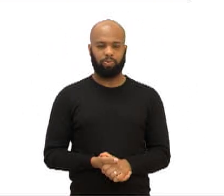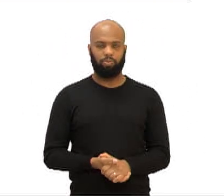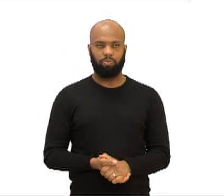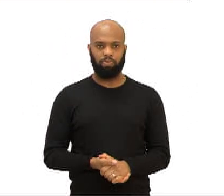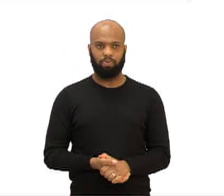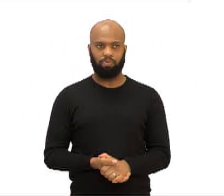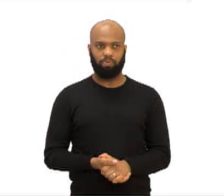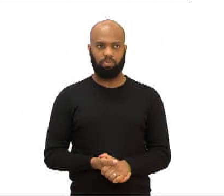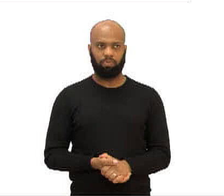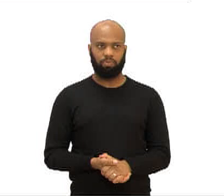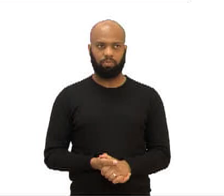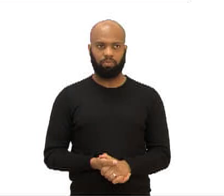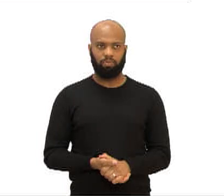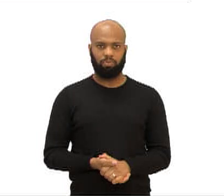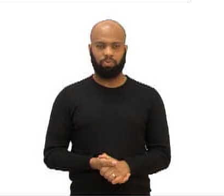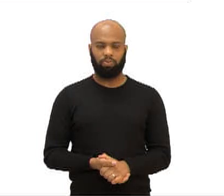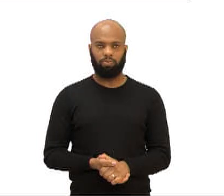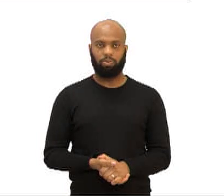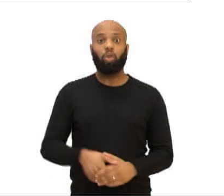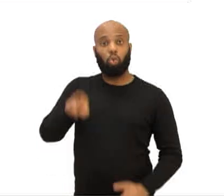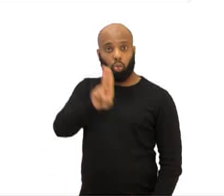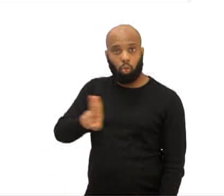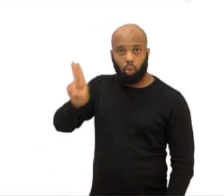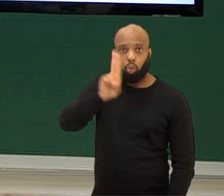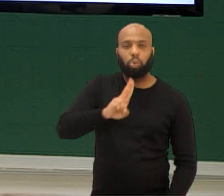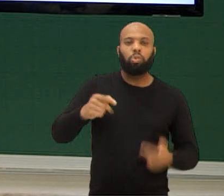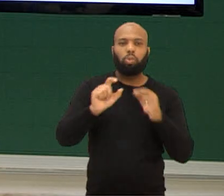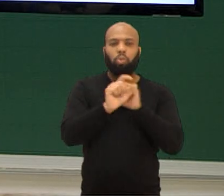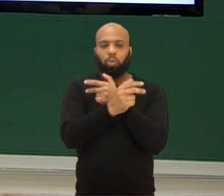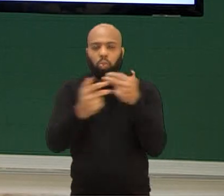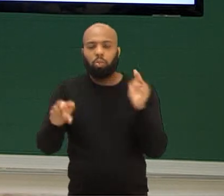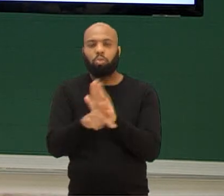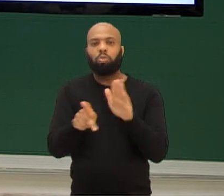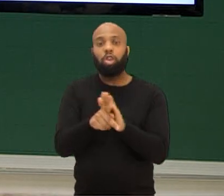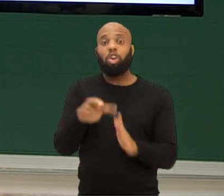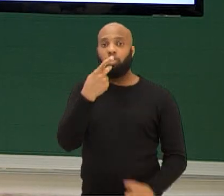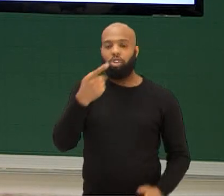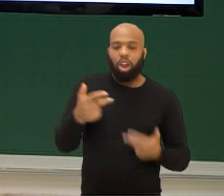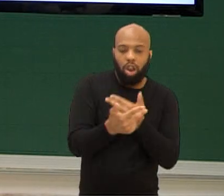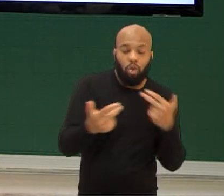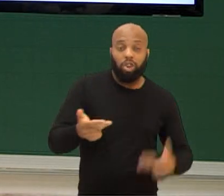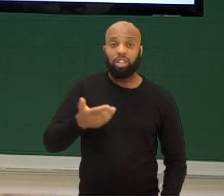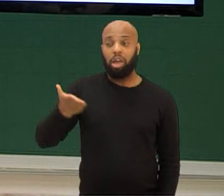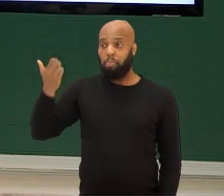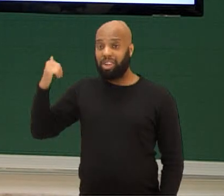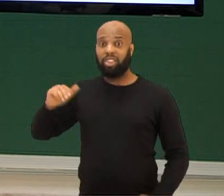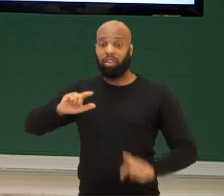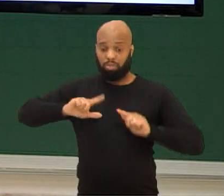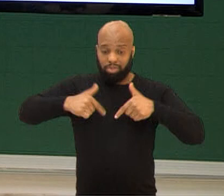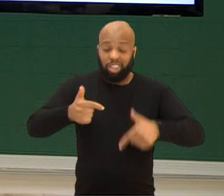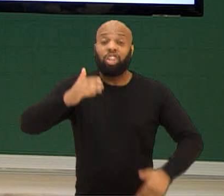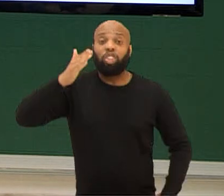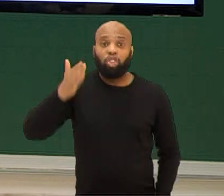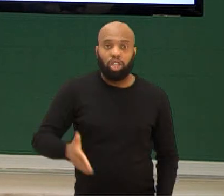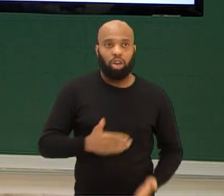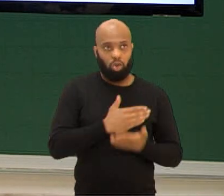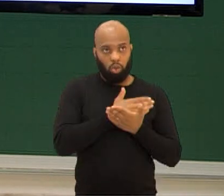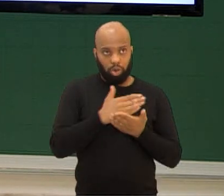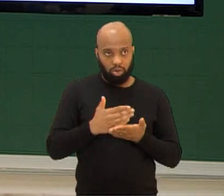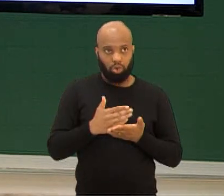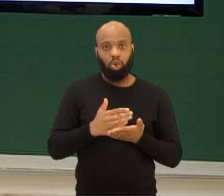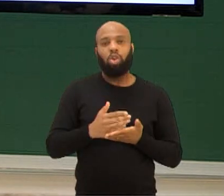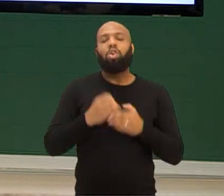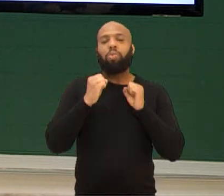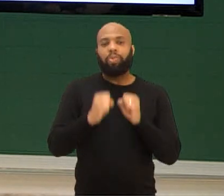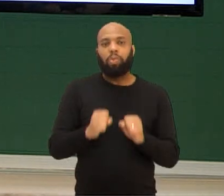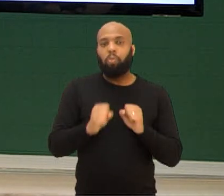que começaram no passado. Então, eu utilizo esse pretérito para falar ações que começaram no passado e